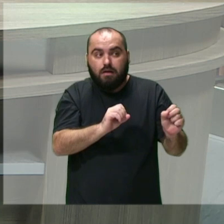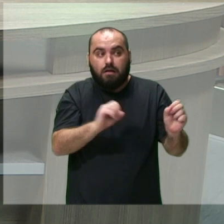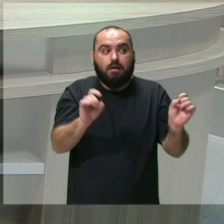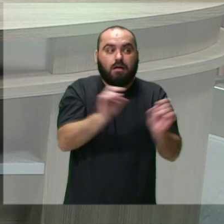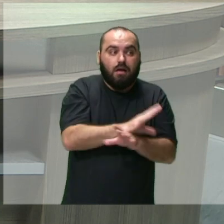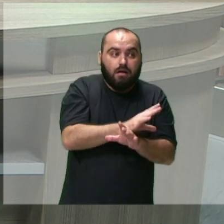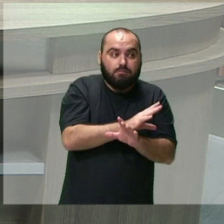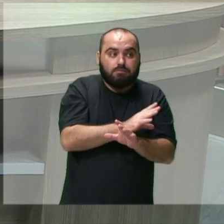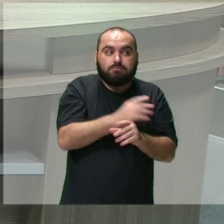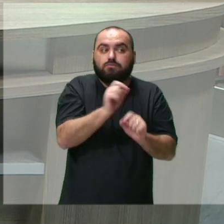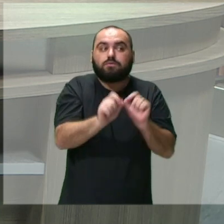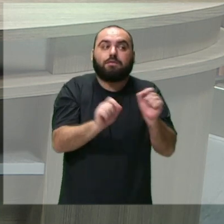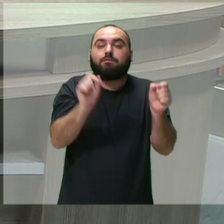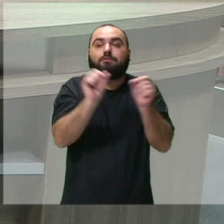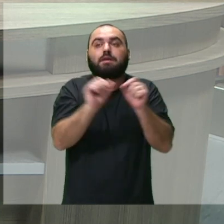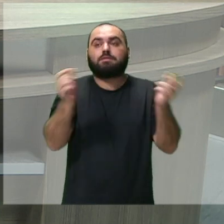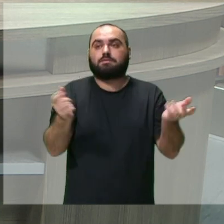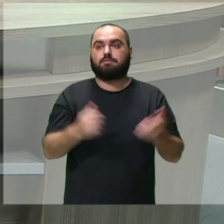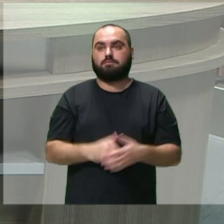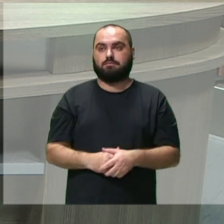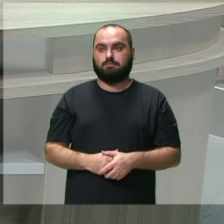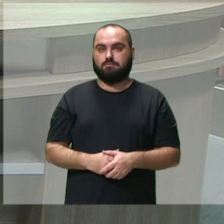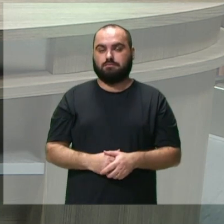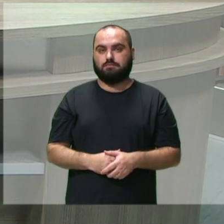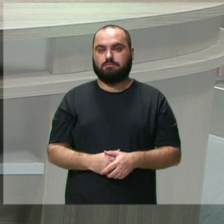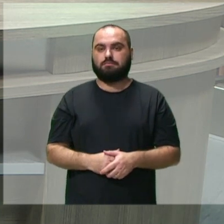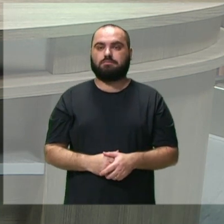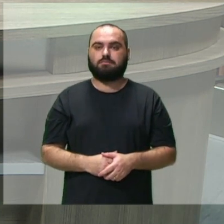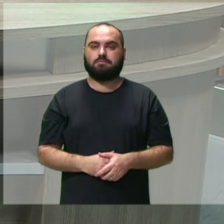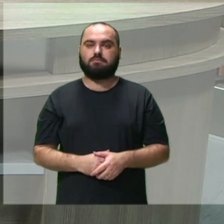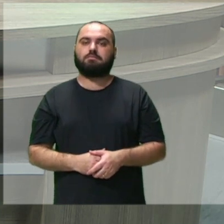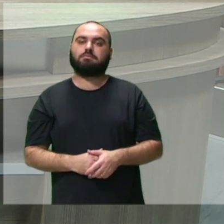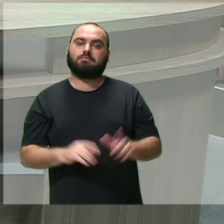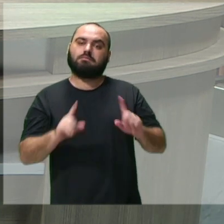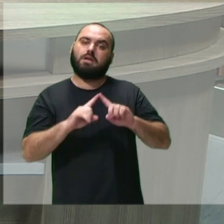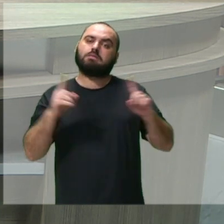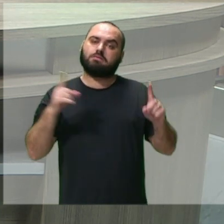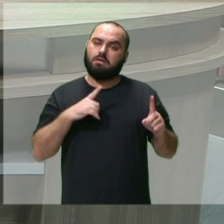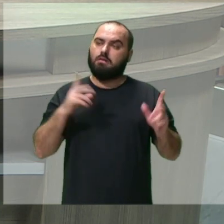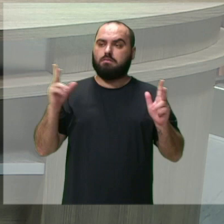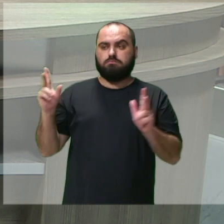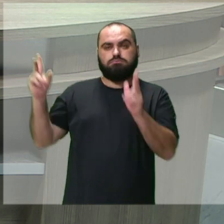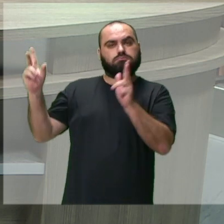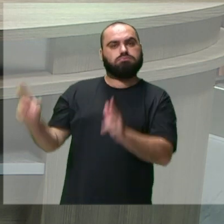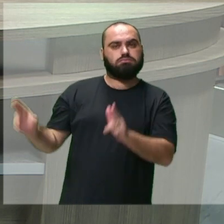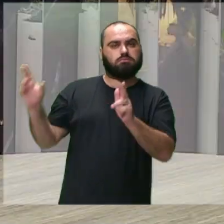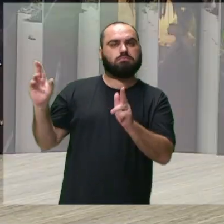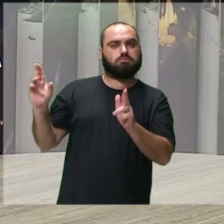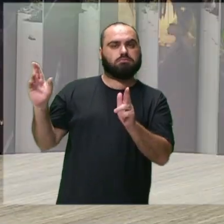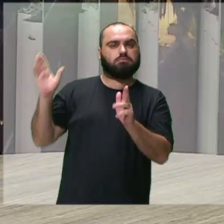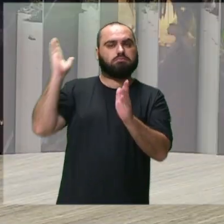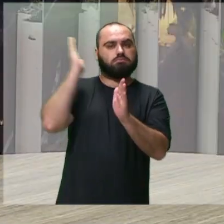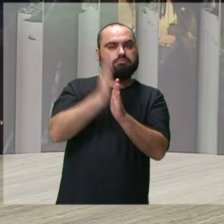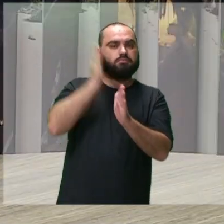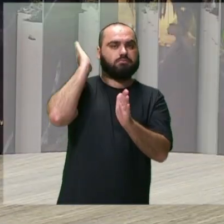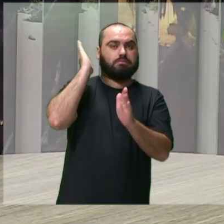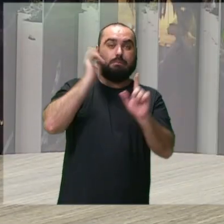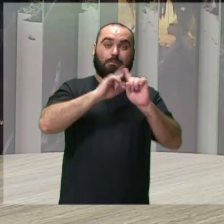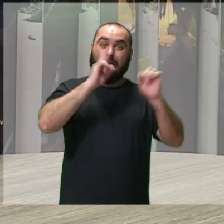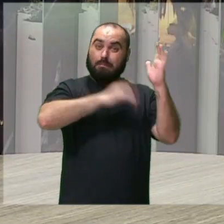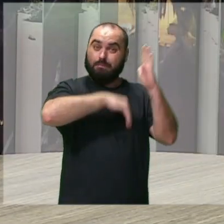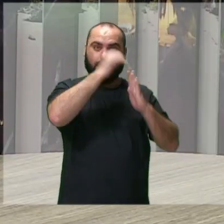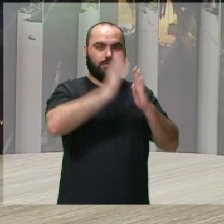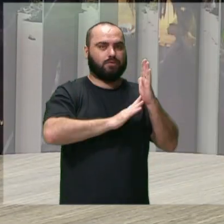é que eu encerro? Mas o escritor ainda dá para voltar atrás, fazer um recorte, tirar aquilo, colocar um outro, mas na pintura